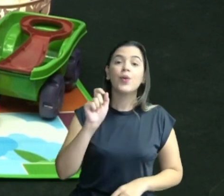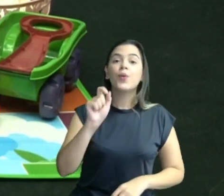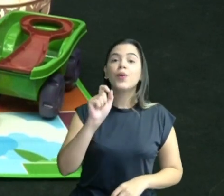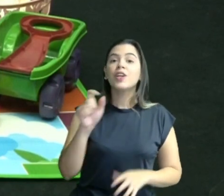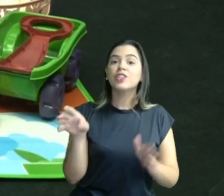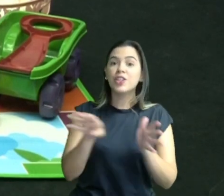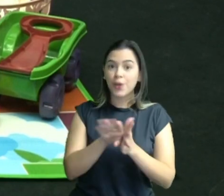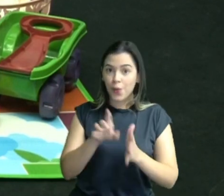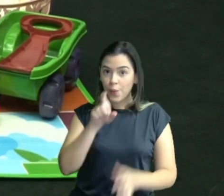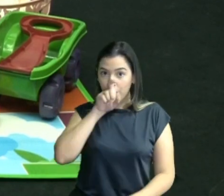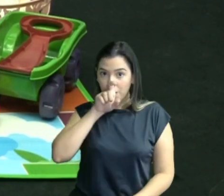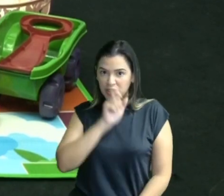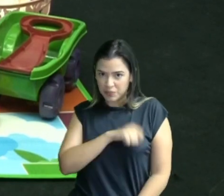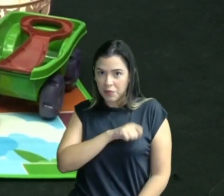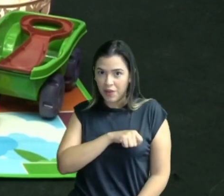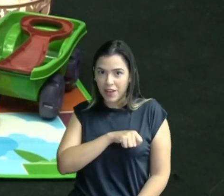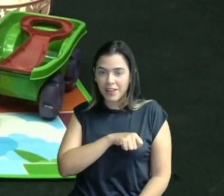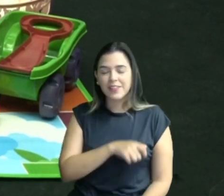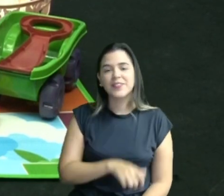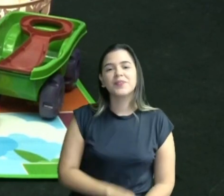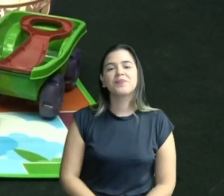para a bruxa malvada